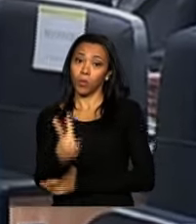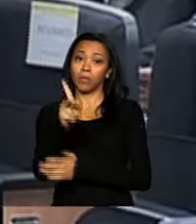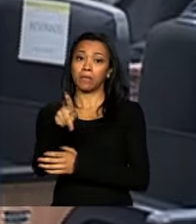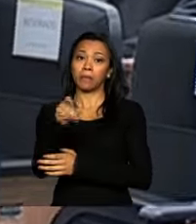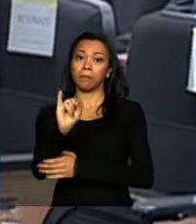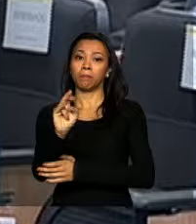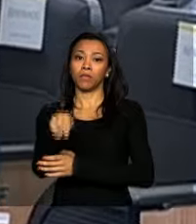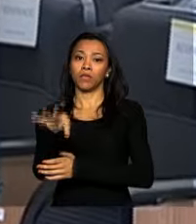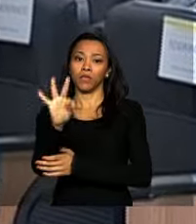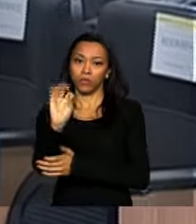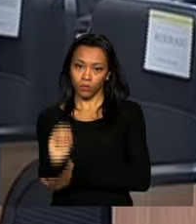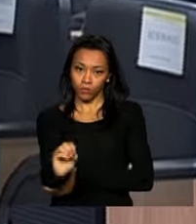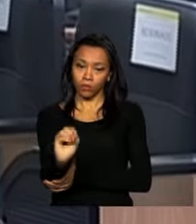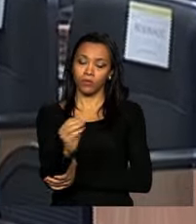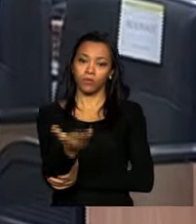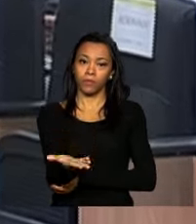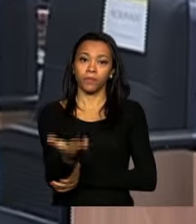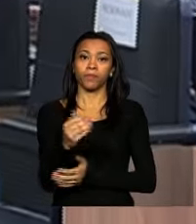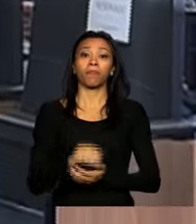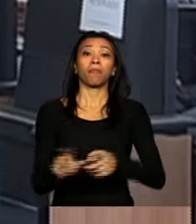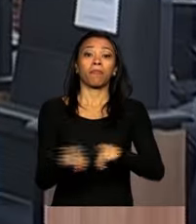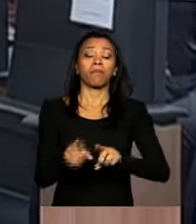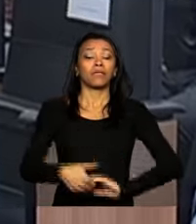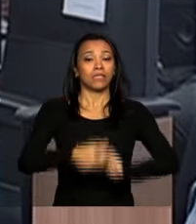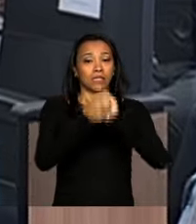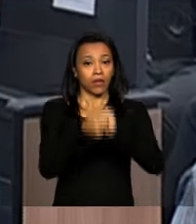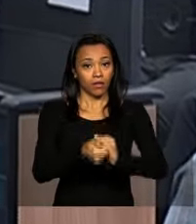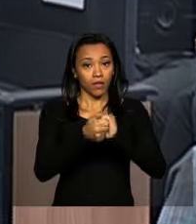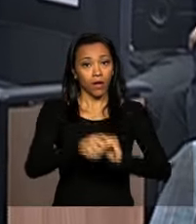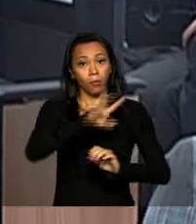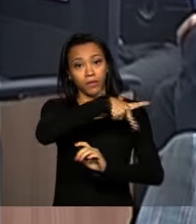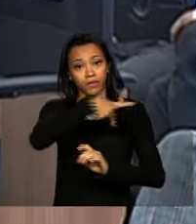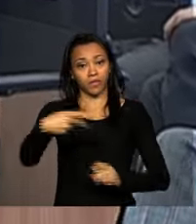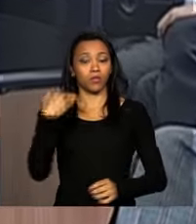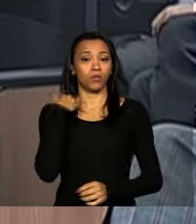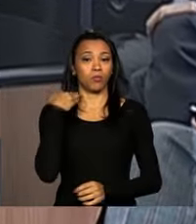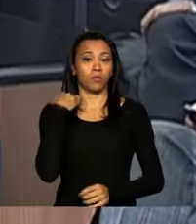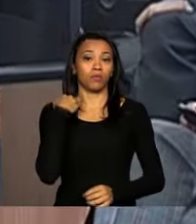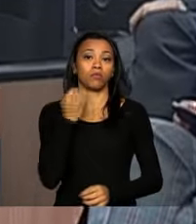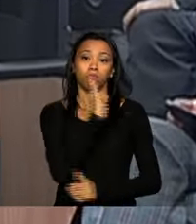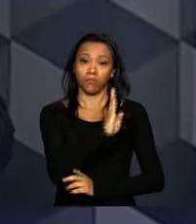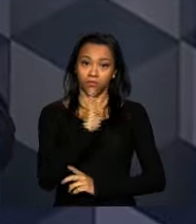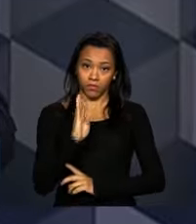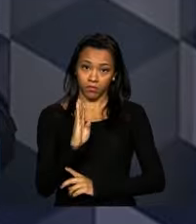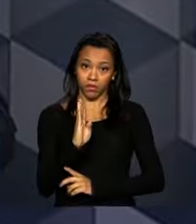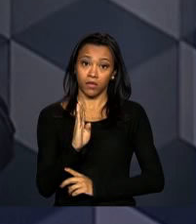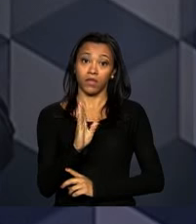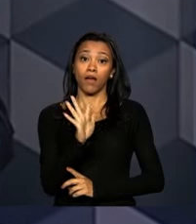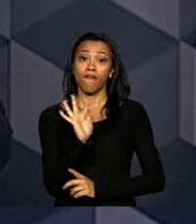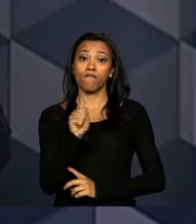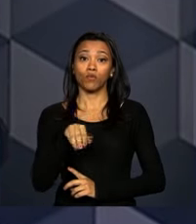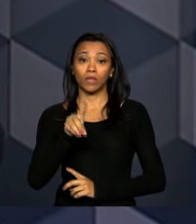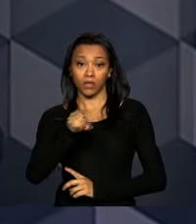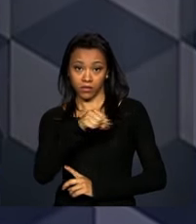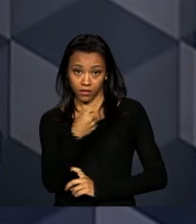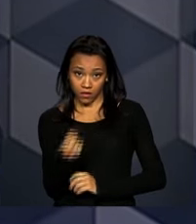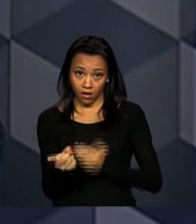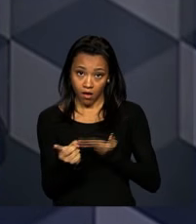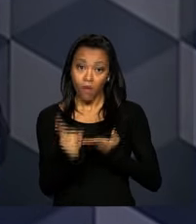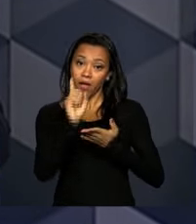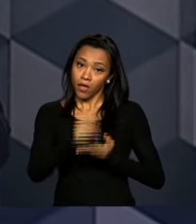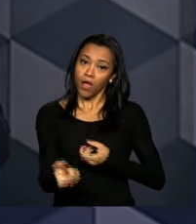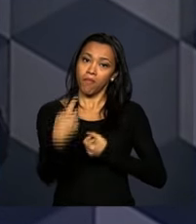Júnior. Saudar o presidente da Fundação do Banco do Brasil, também nosso